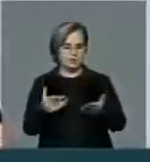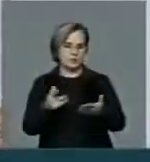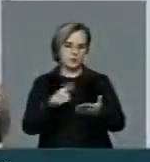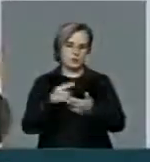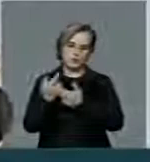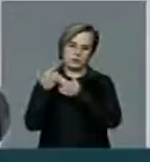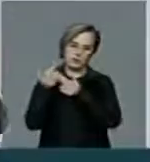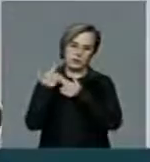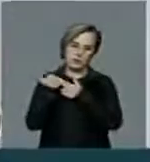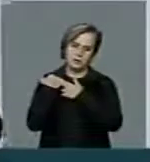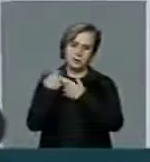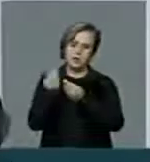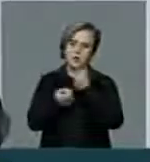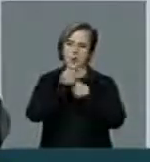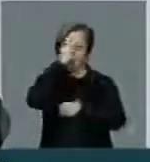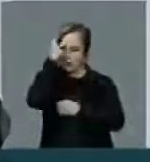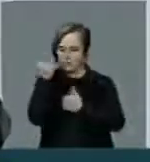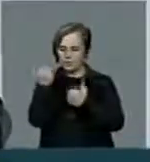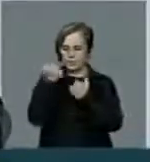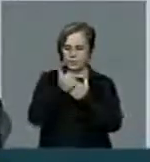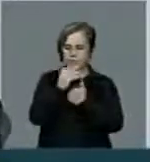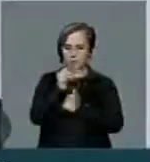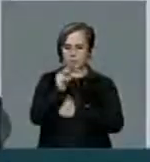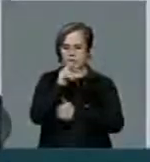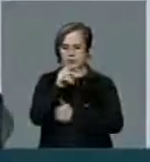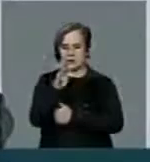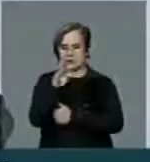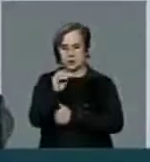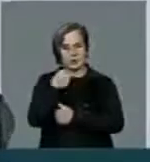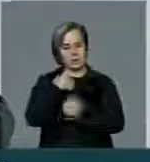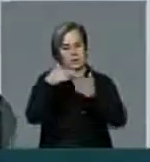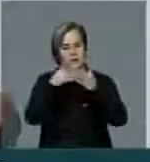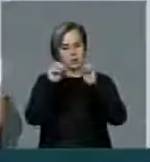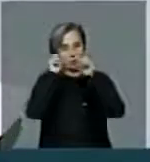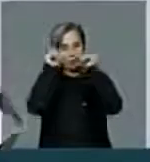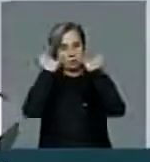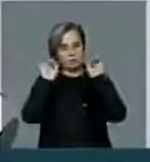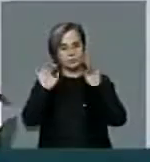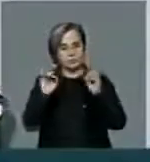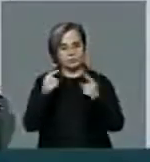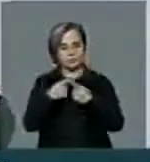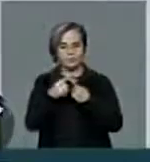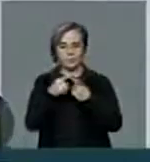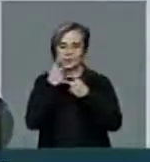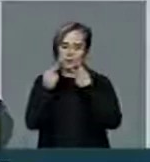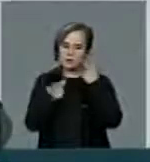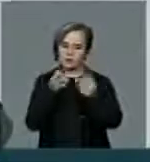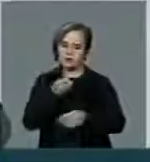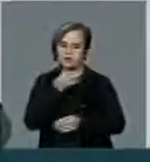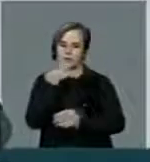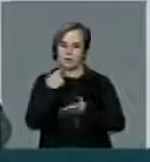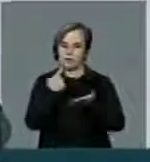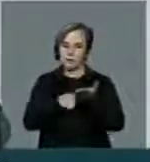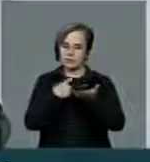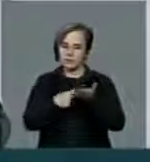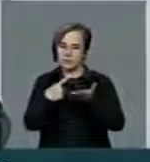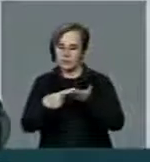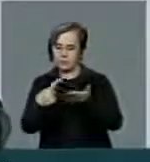senhores uma atenção especial, porque eu vou falar das várias etapas do